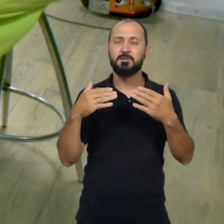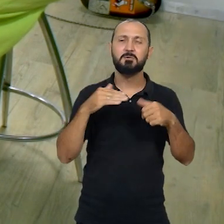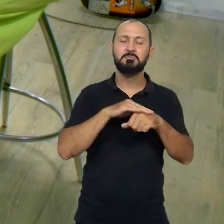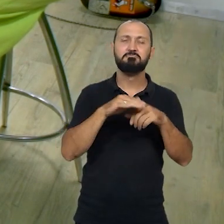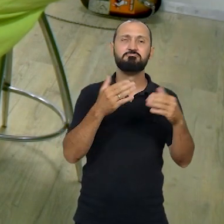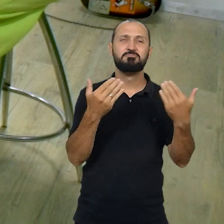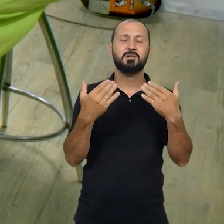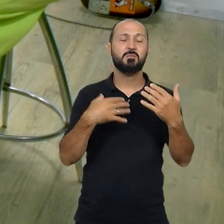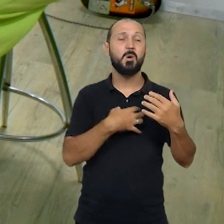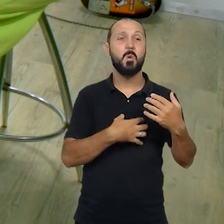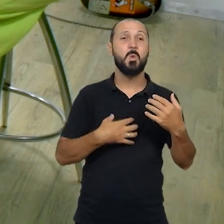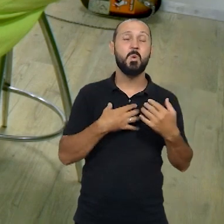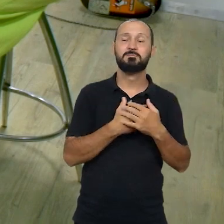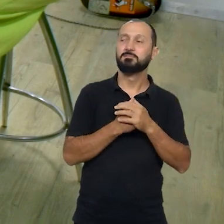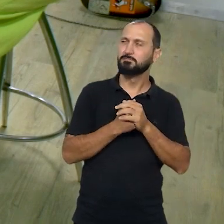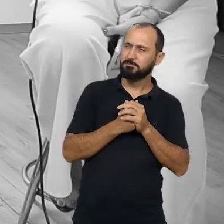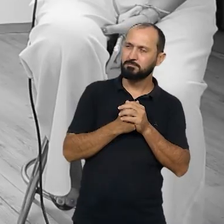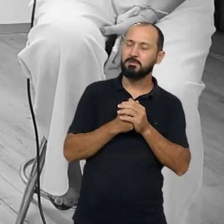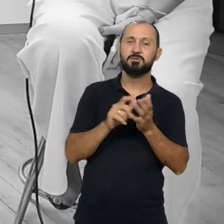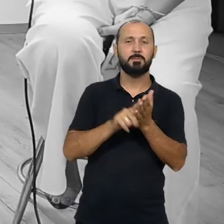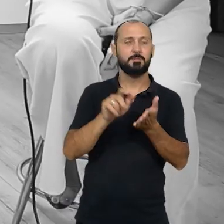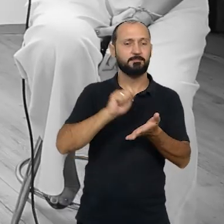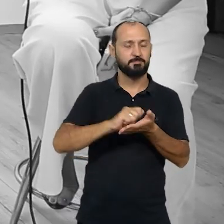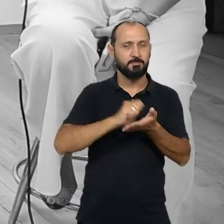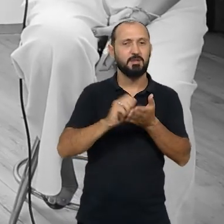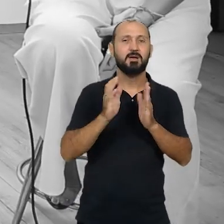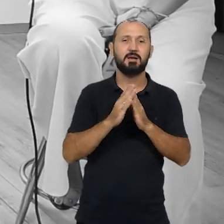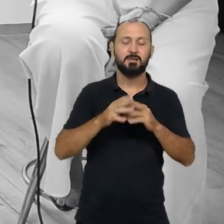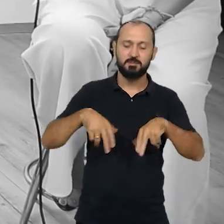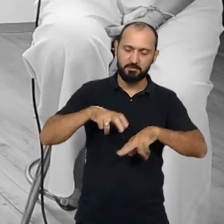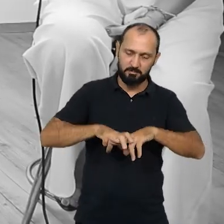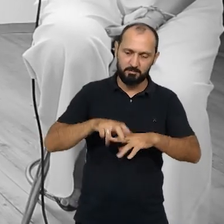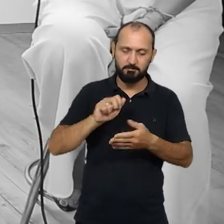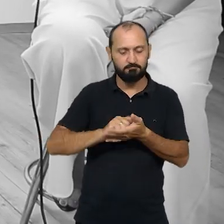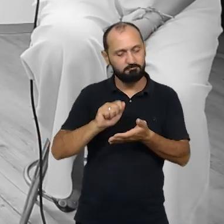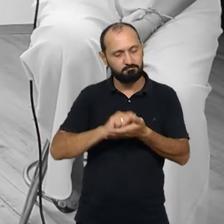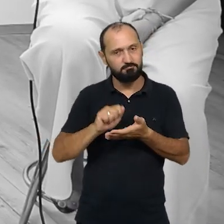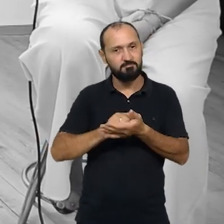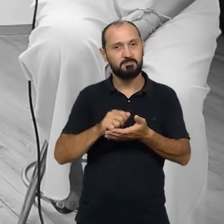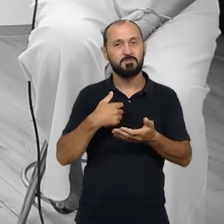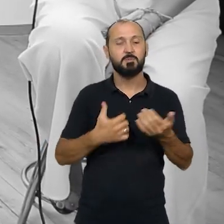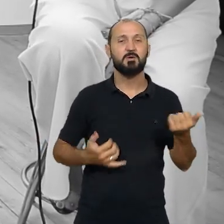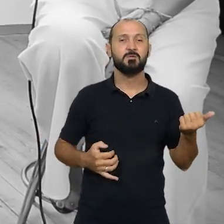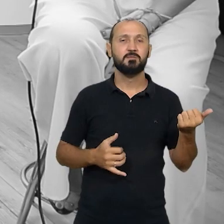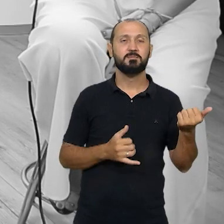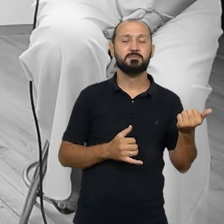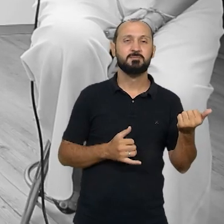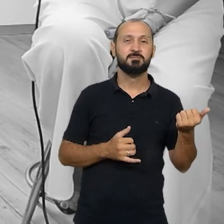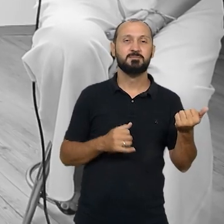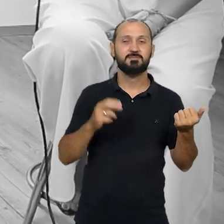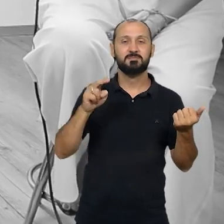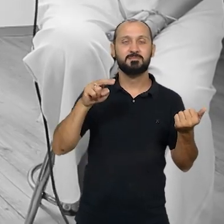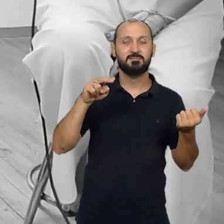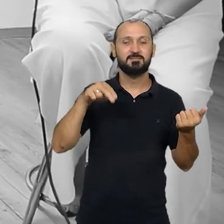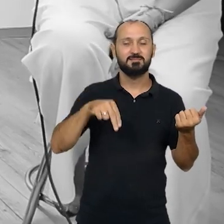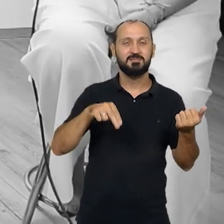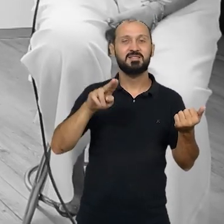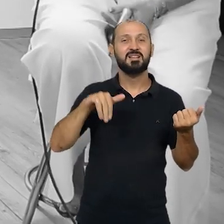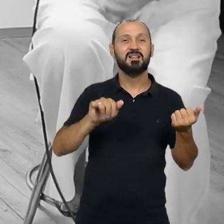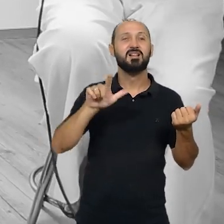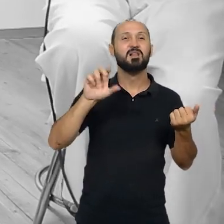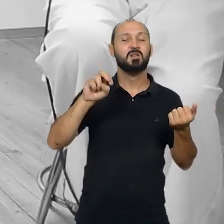essa? Essa eu tava em casa, se eu não me engano. Estava em casa. Sozinha ali? Provavelmente eu comecei ela em algum rolê, que a gente chama. Eu